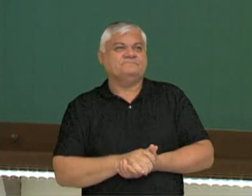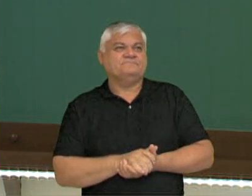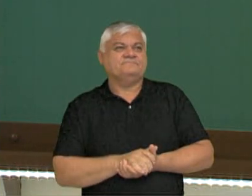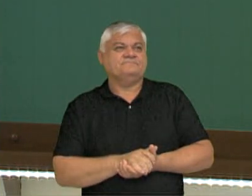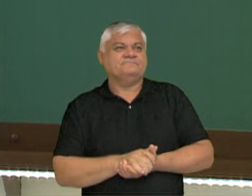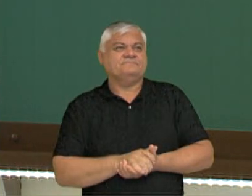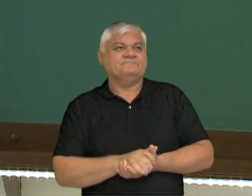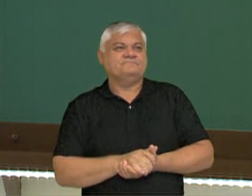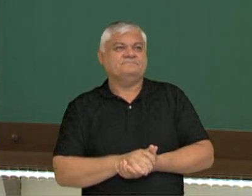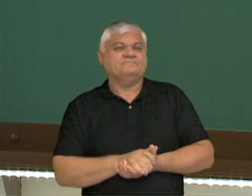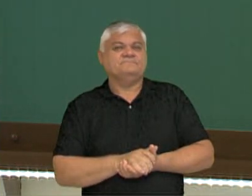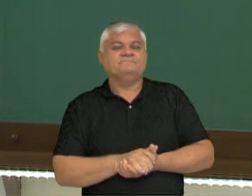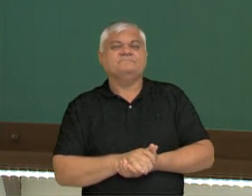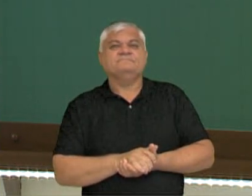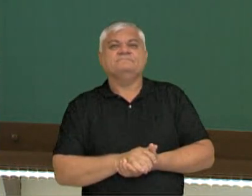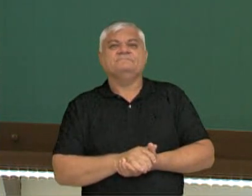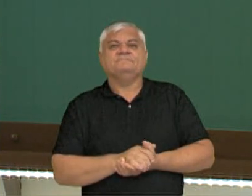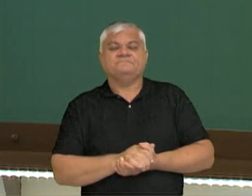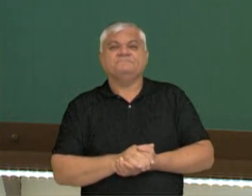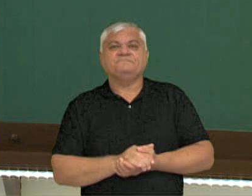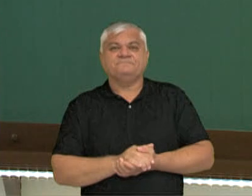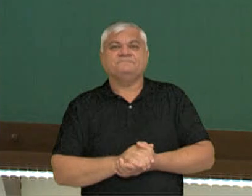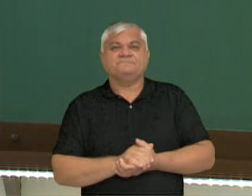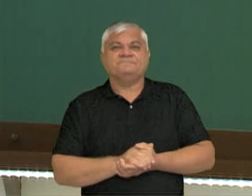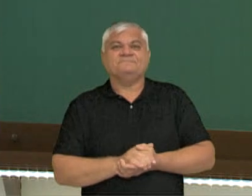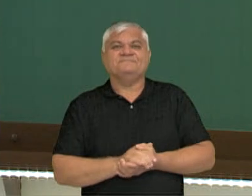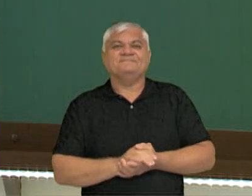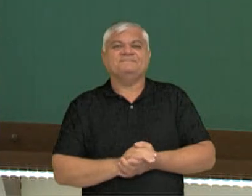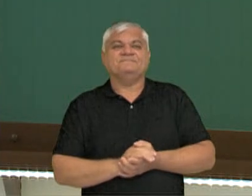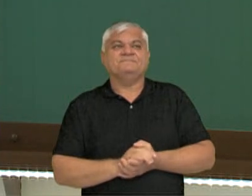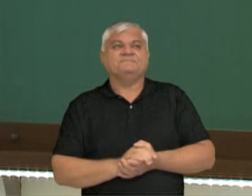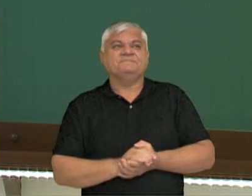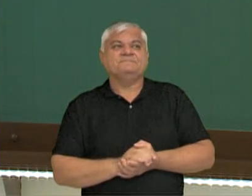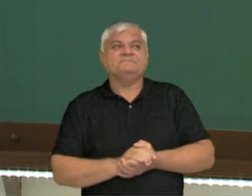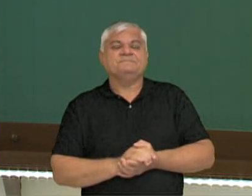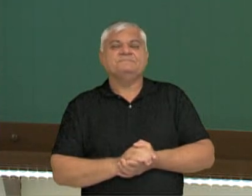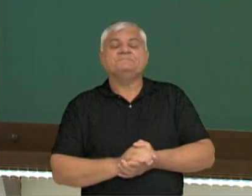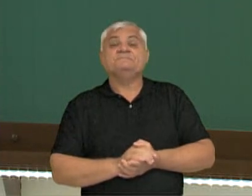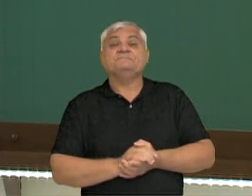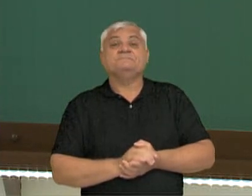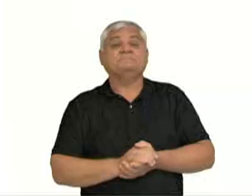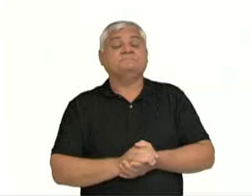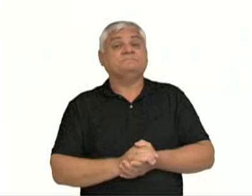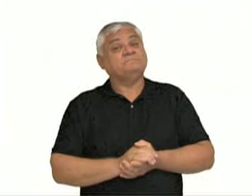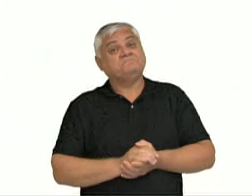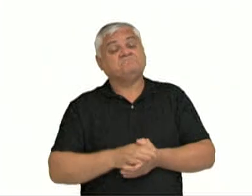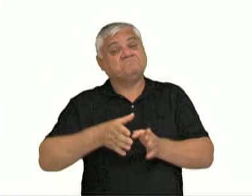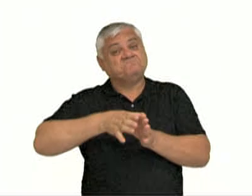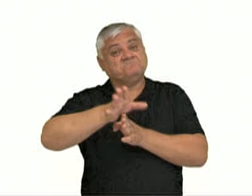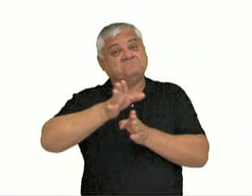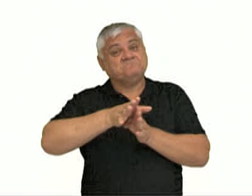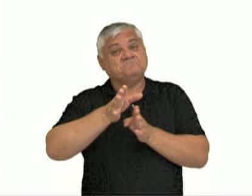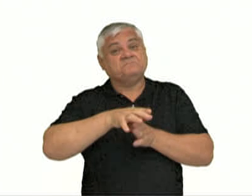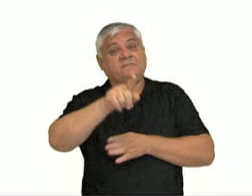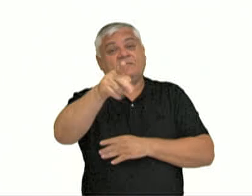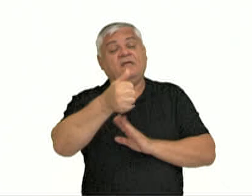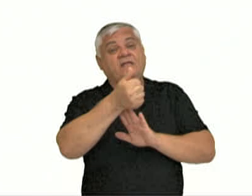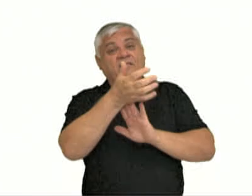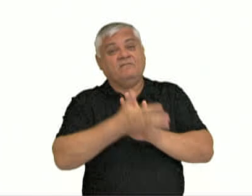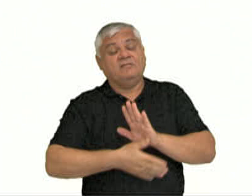Opa! A senhora pulou um slide a mais aqui, já estava antecipando. Sugestão de atividade. Agora você